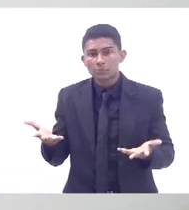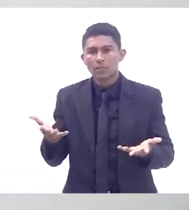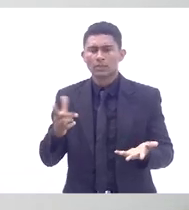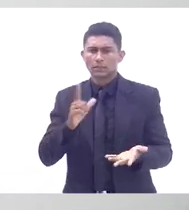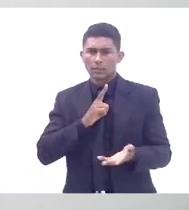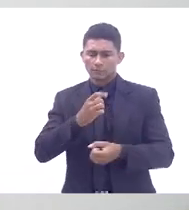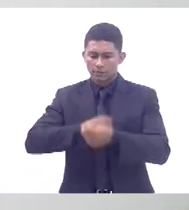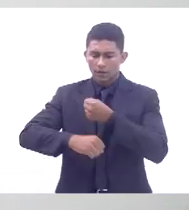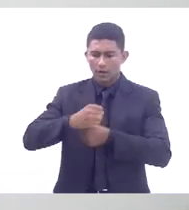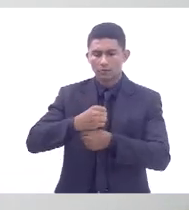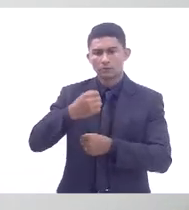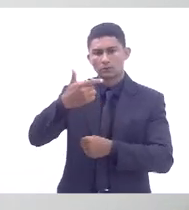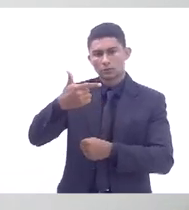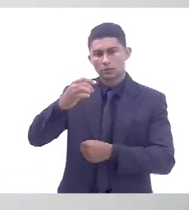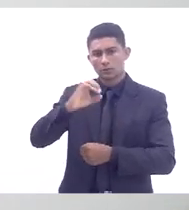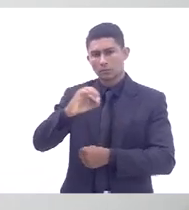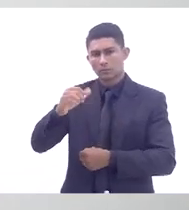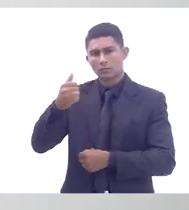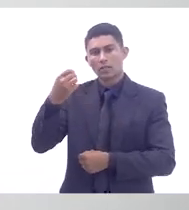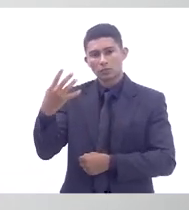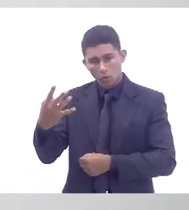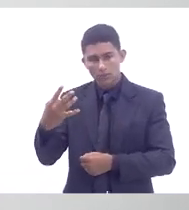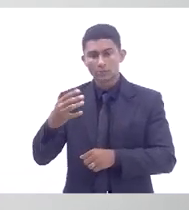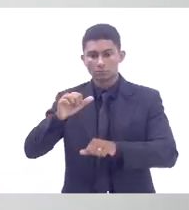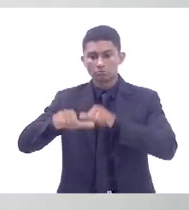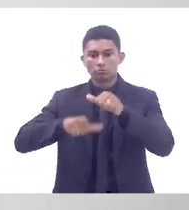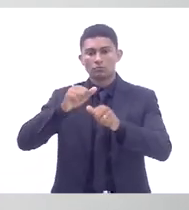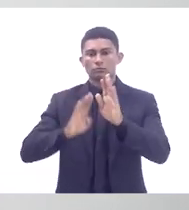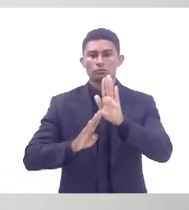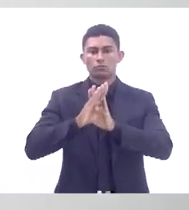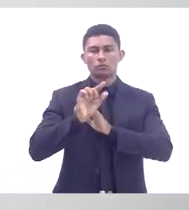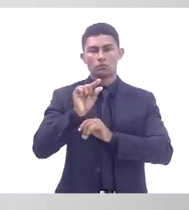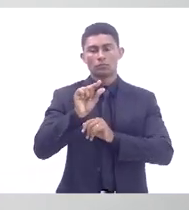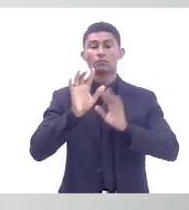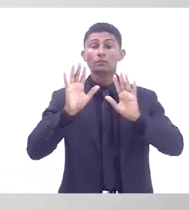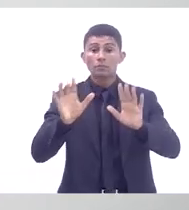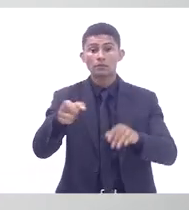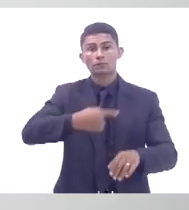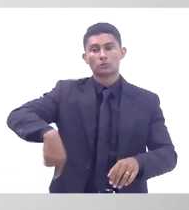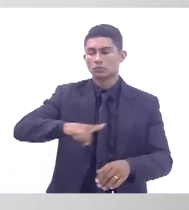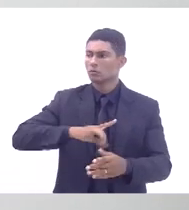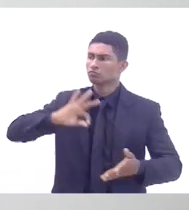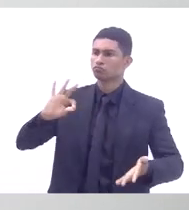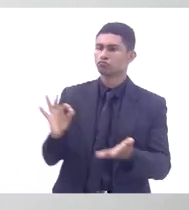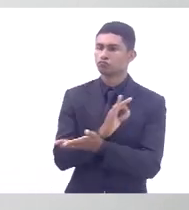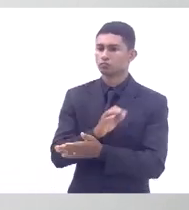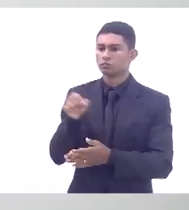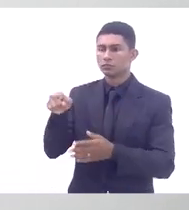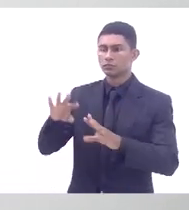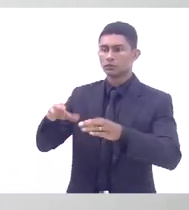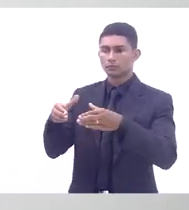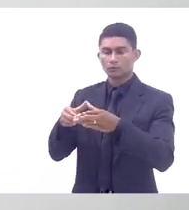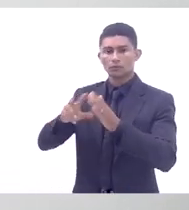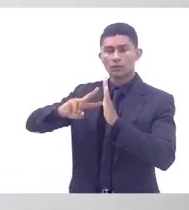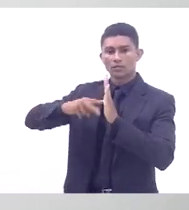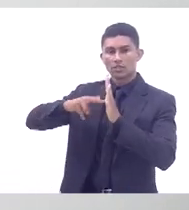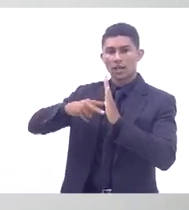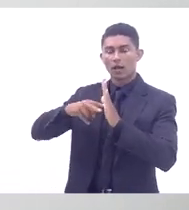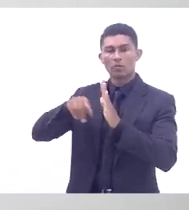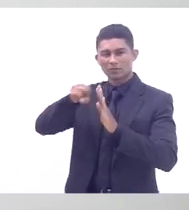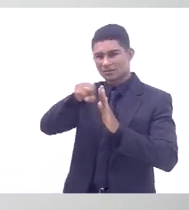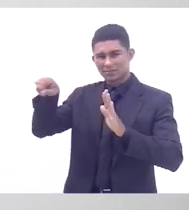em 2014 com tu e nós contratamos os serviços do departamento intersindical de estatística